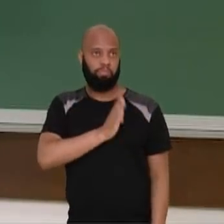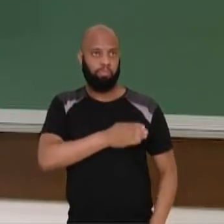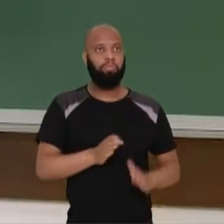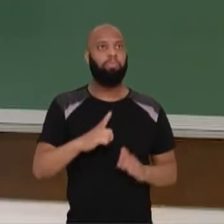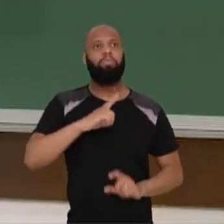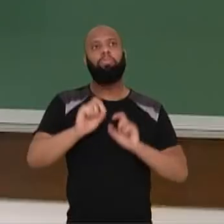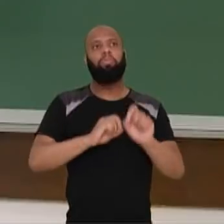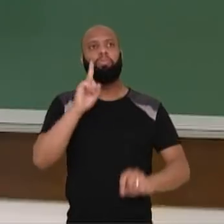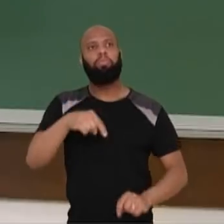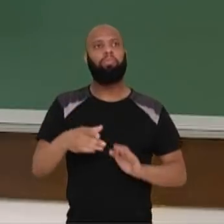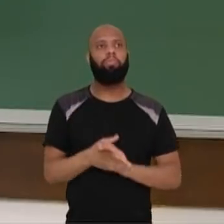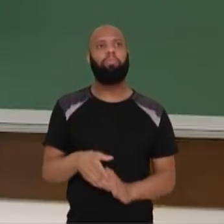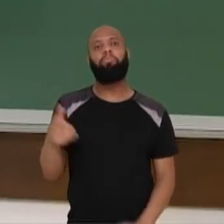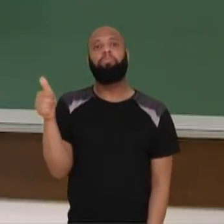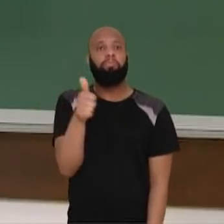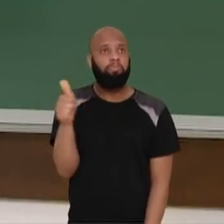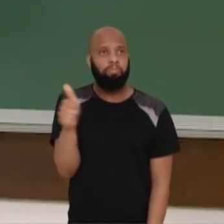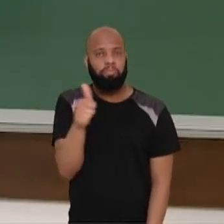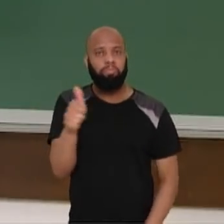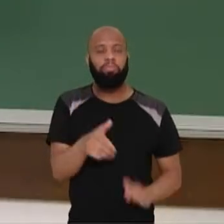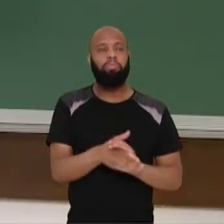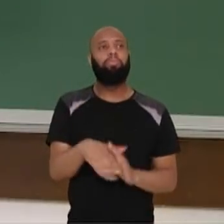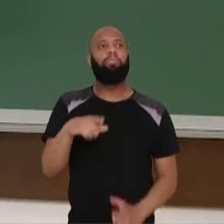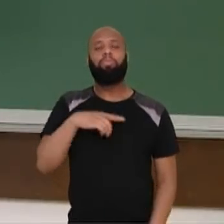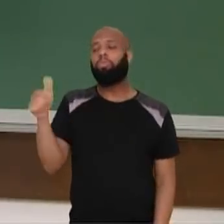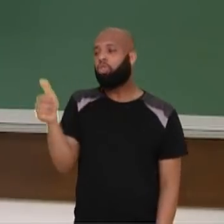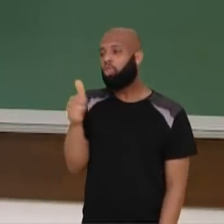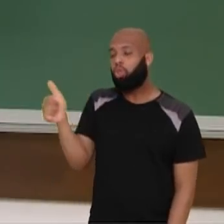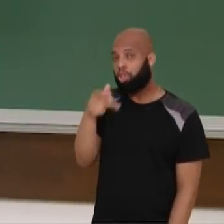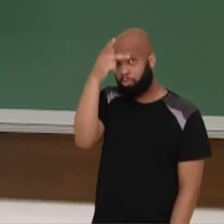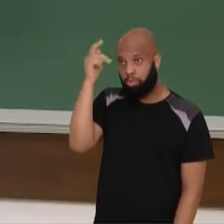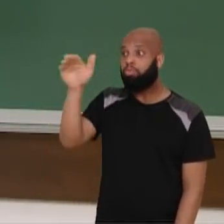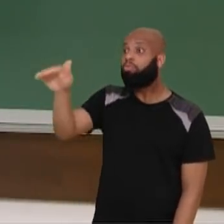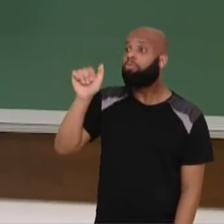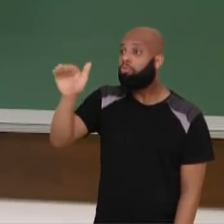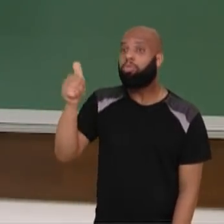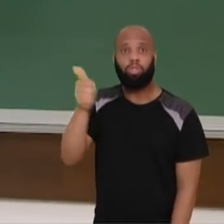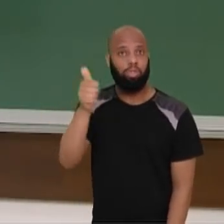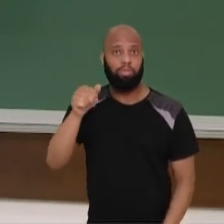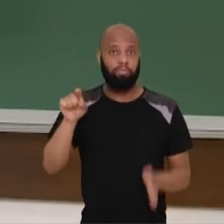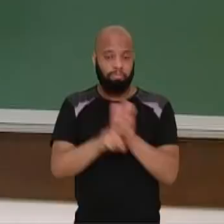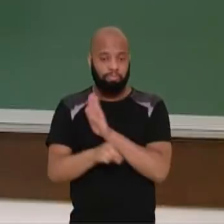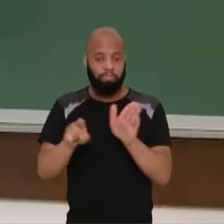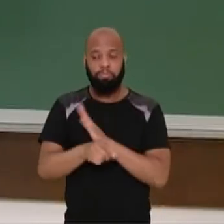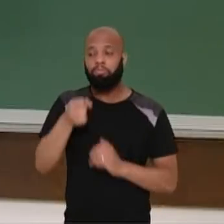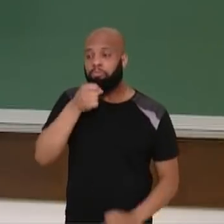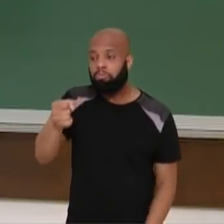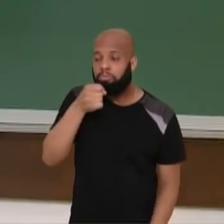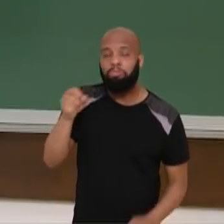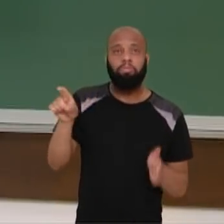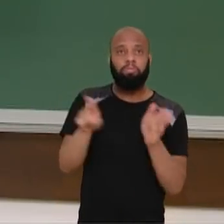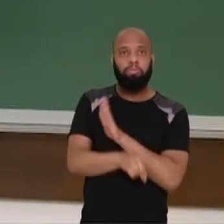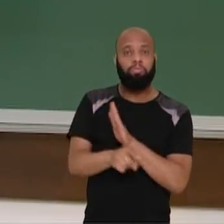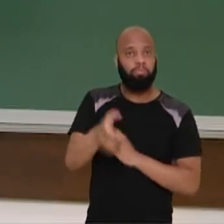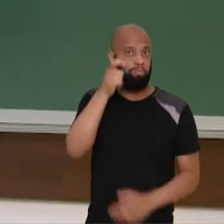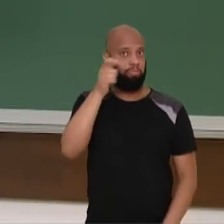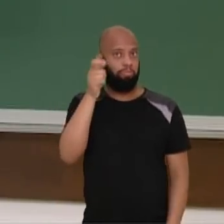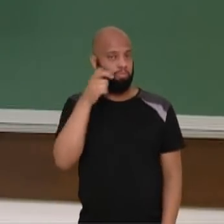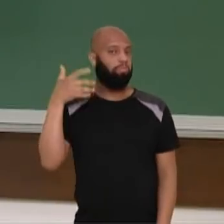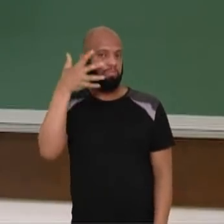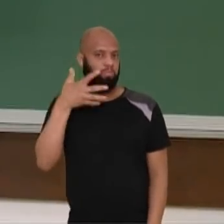deu quanto? Deu 11. Então, ele vai pegar 11 pessoas para fazer essa pesquisa que assistiram a palestra de